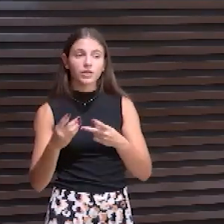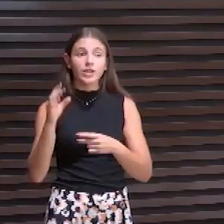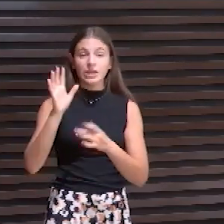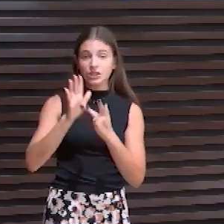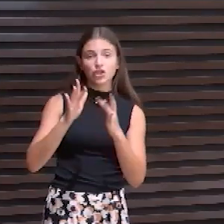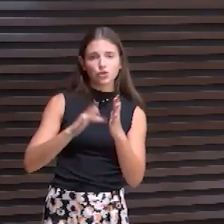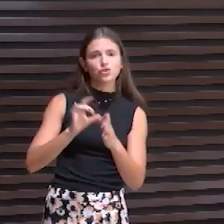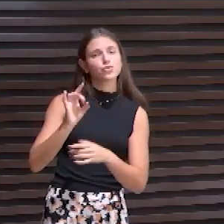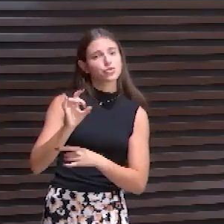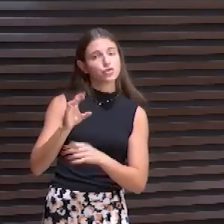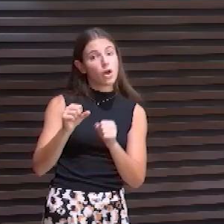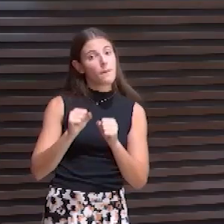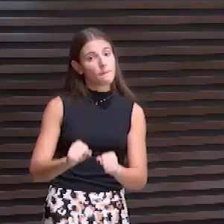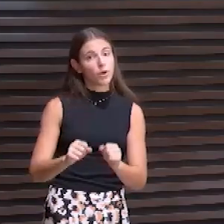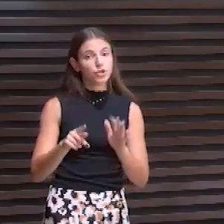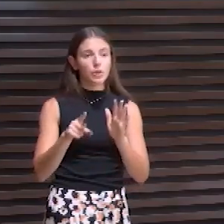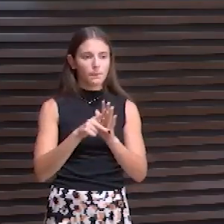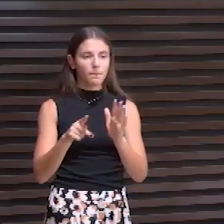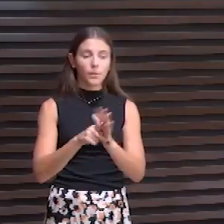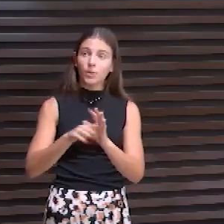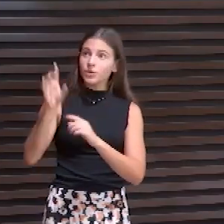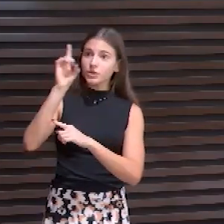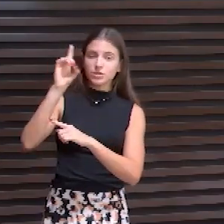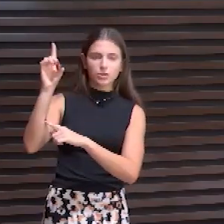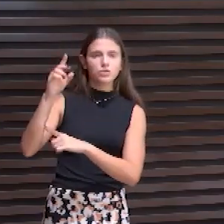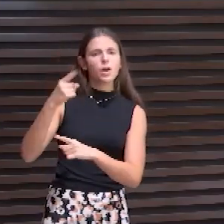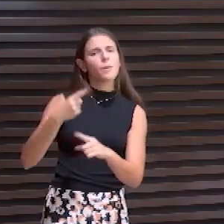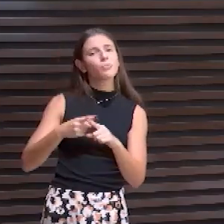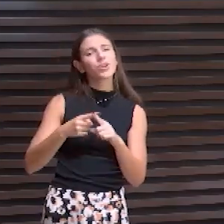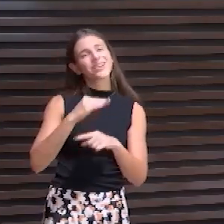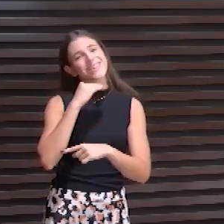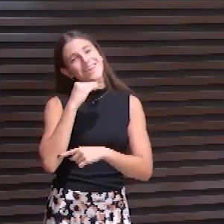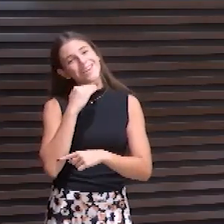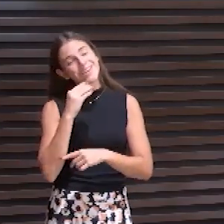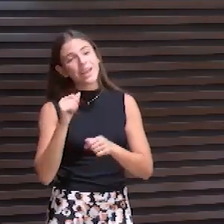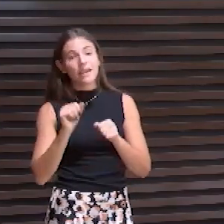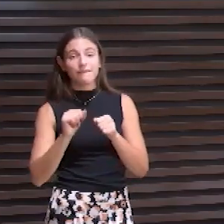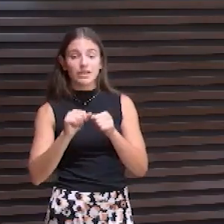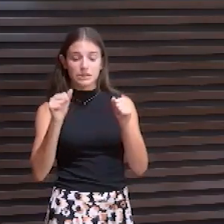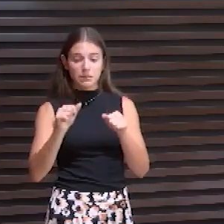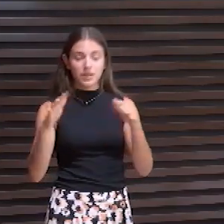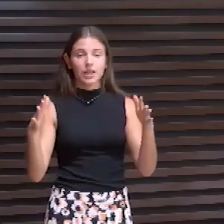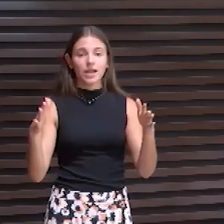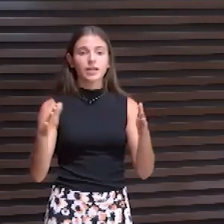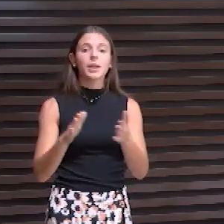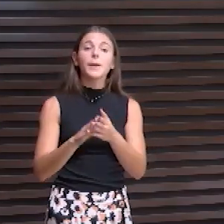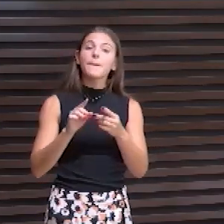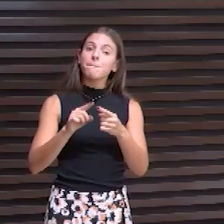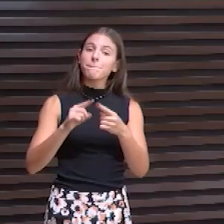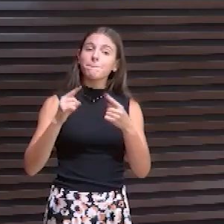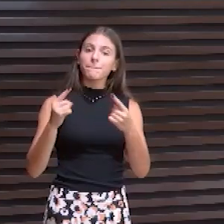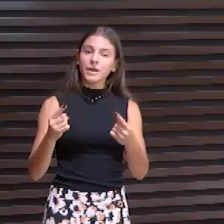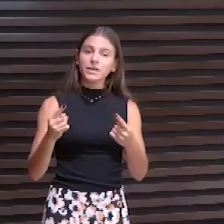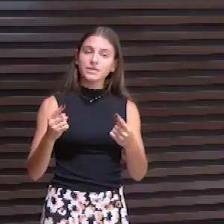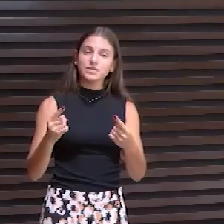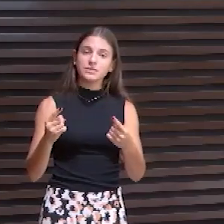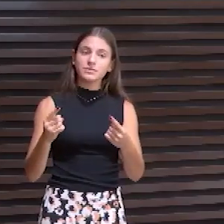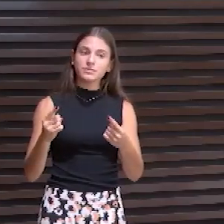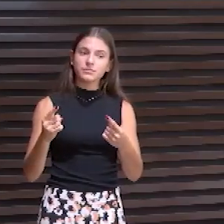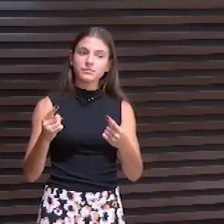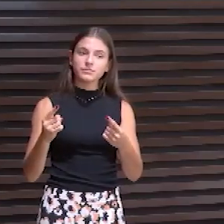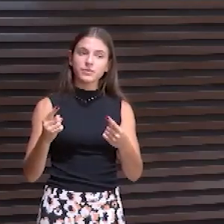só pode ser de Deus, porque ninguém faz esses milagres. Só que ele saber disso basta. Isso não é